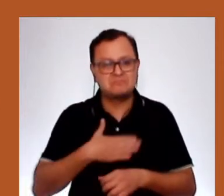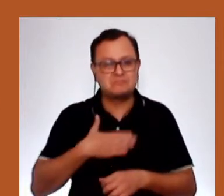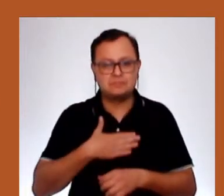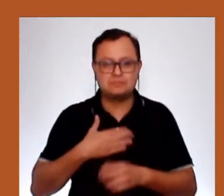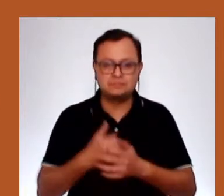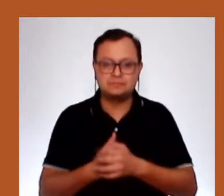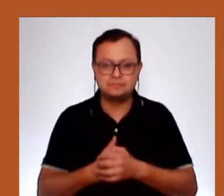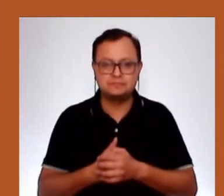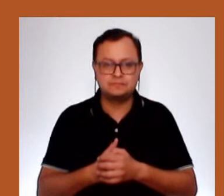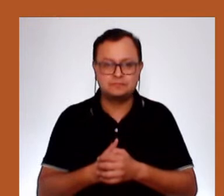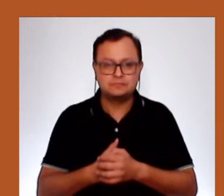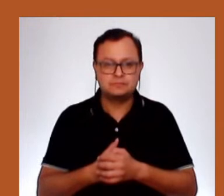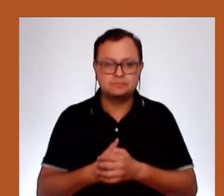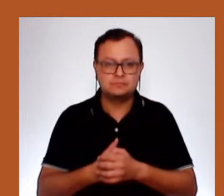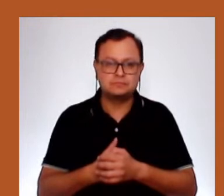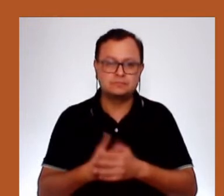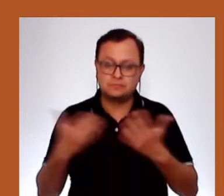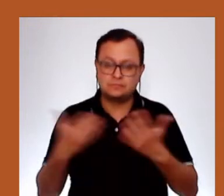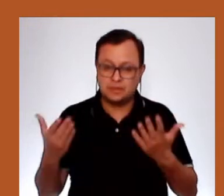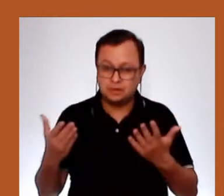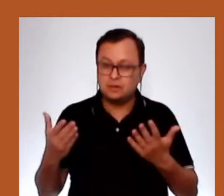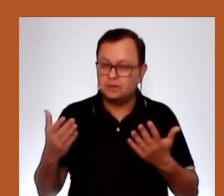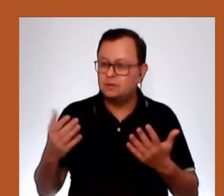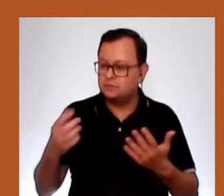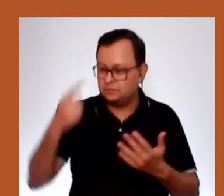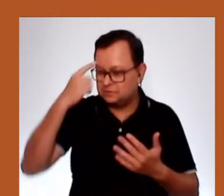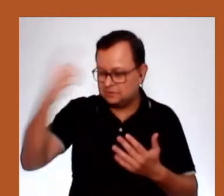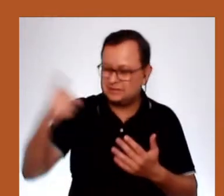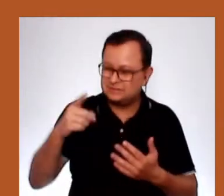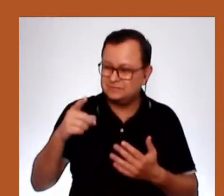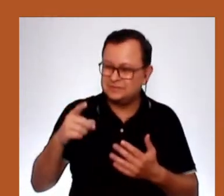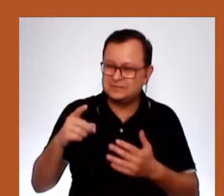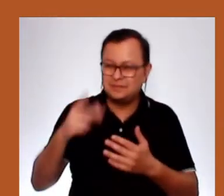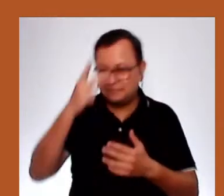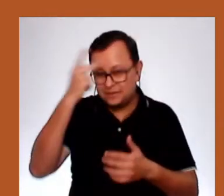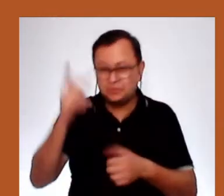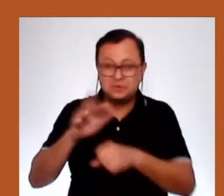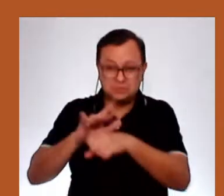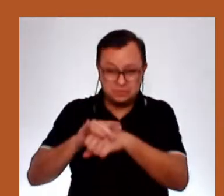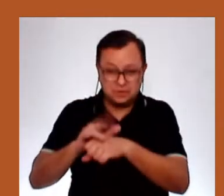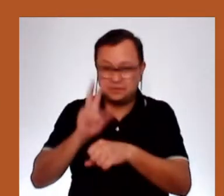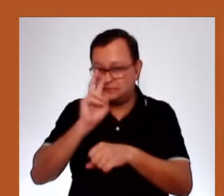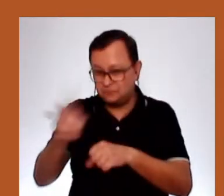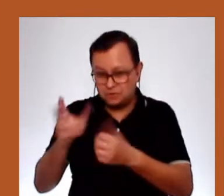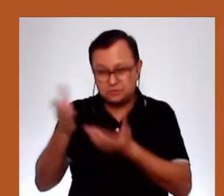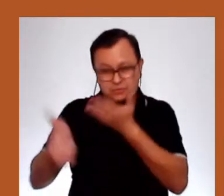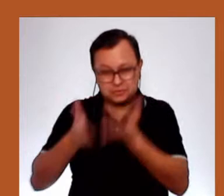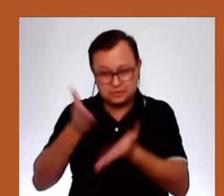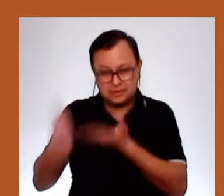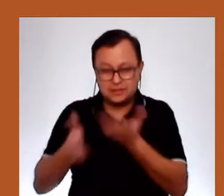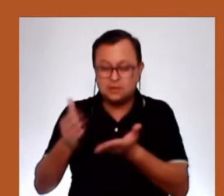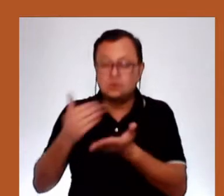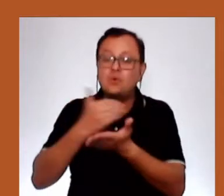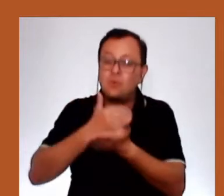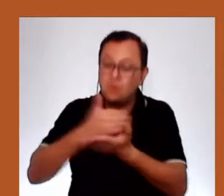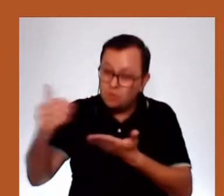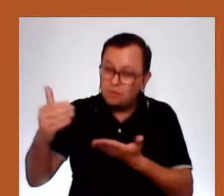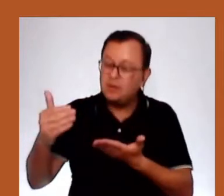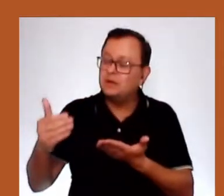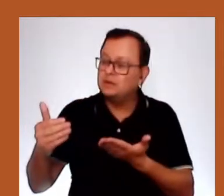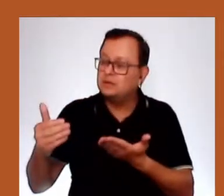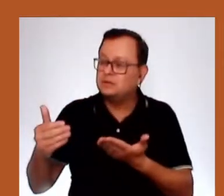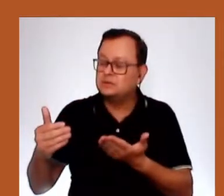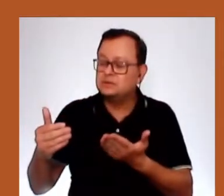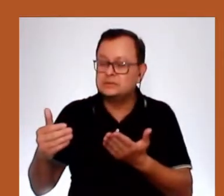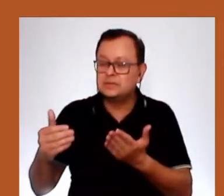cuidado paliativo começa, esse sofrimento começa no, geralmente no momento do diagnóstico, né? Porque ninguém